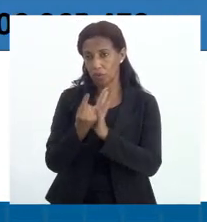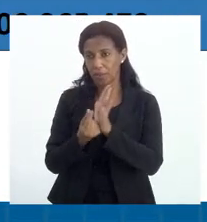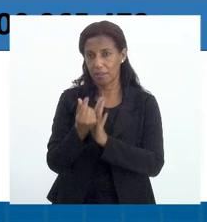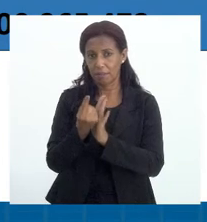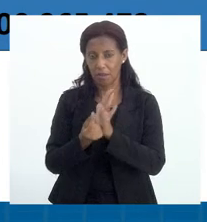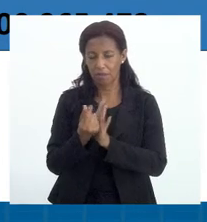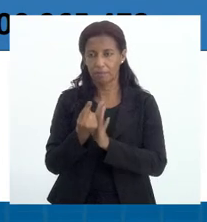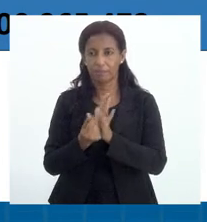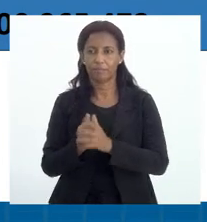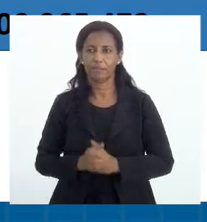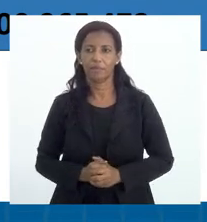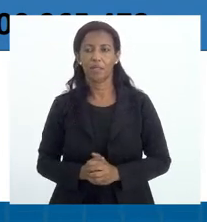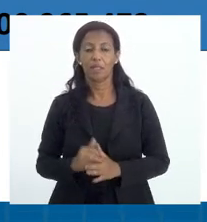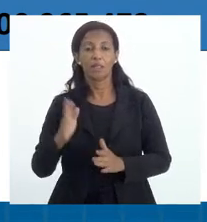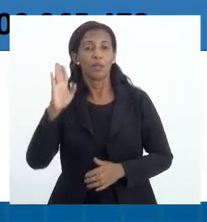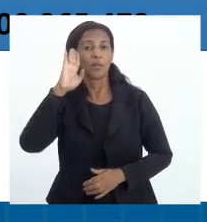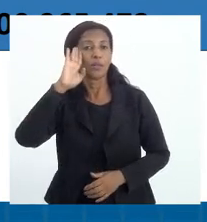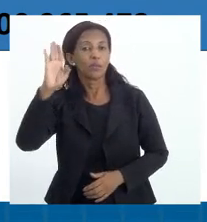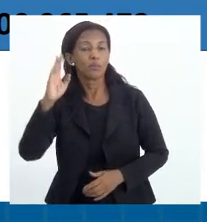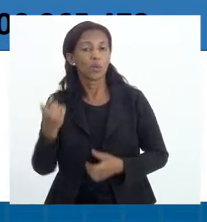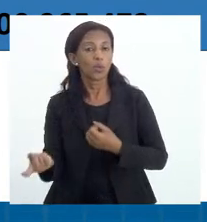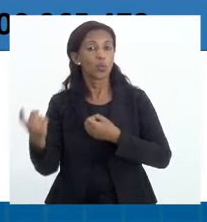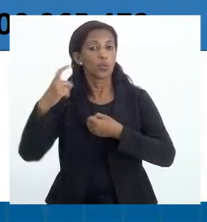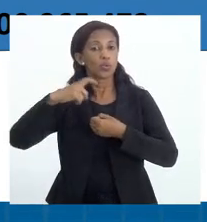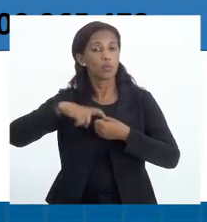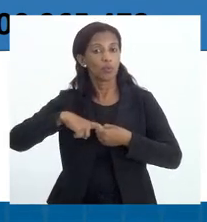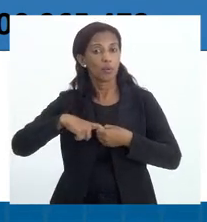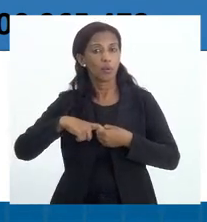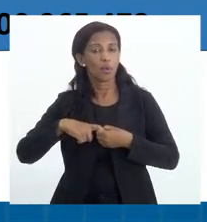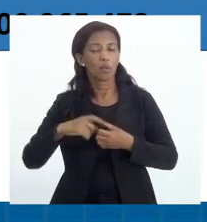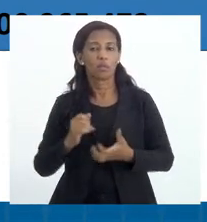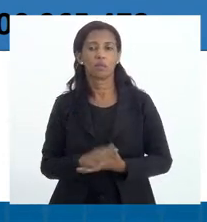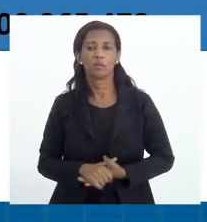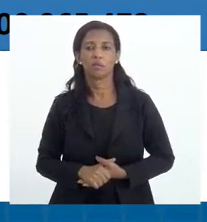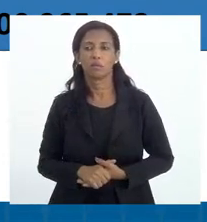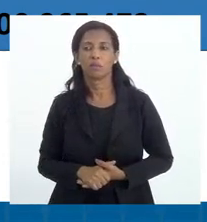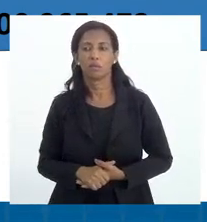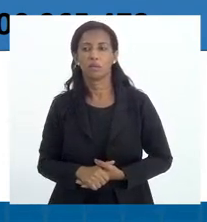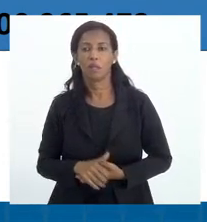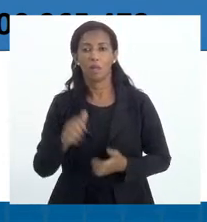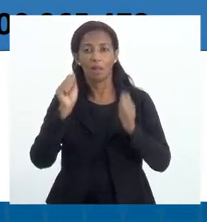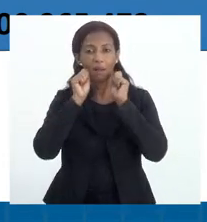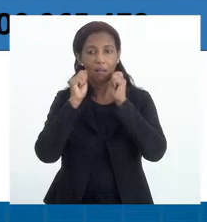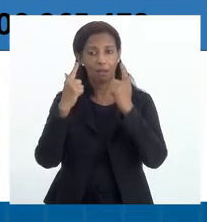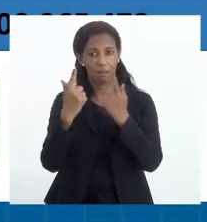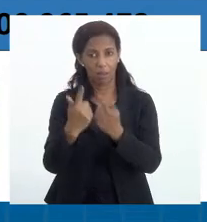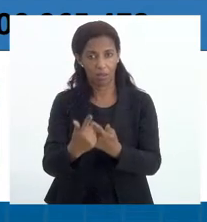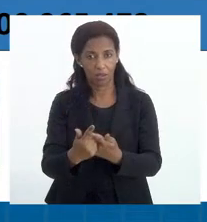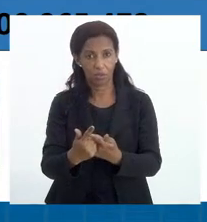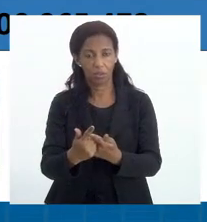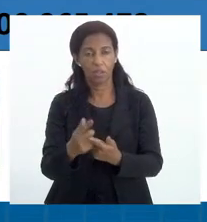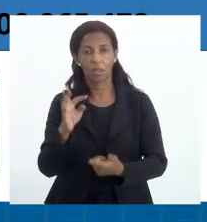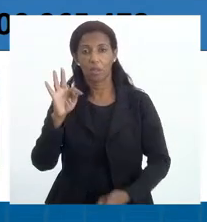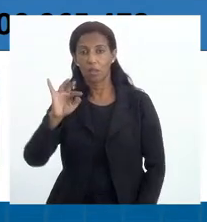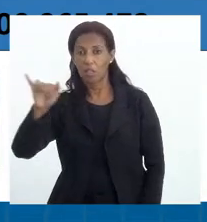orçamentos, sendo que os principais que nos devolviam são a Alerj e o